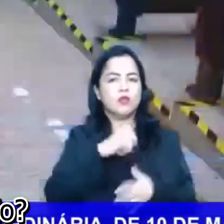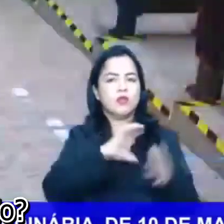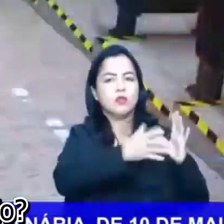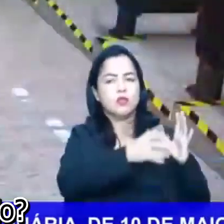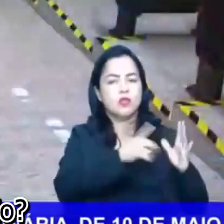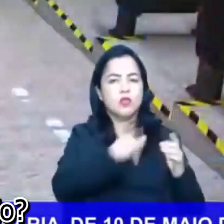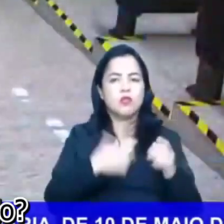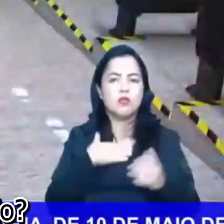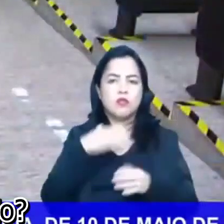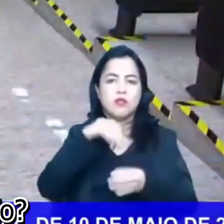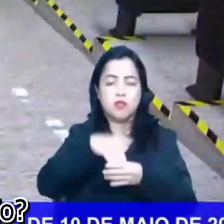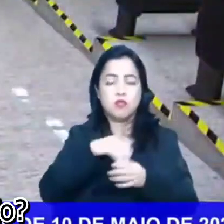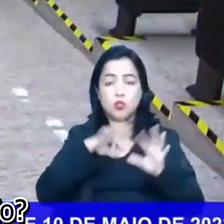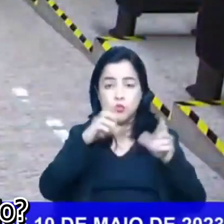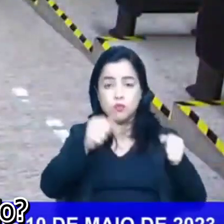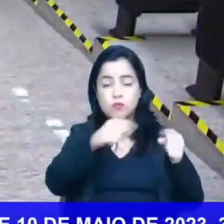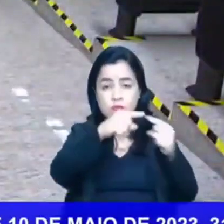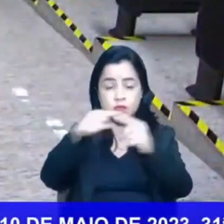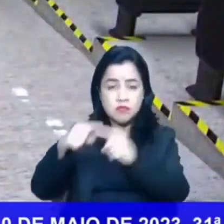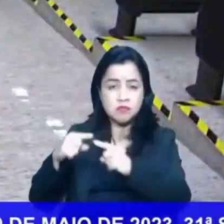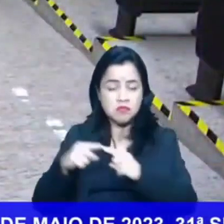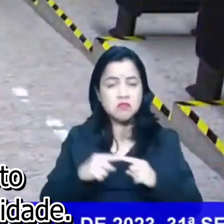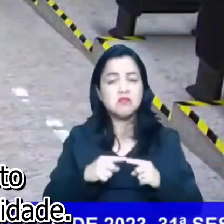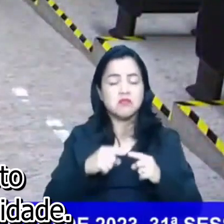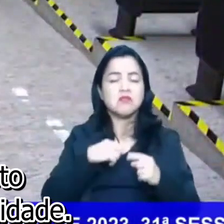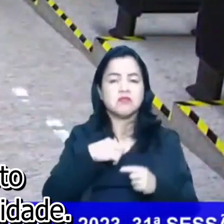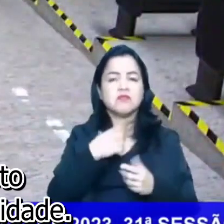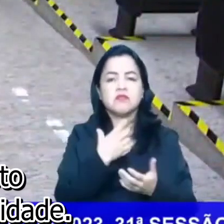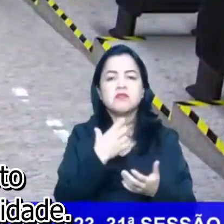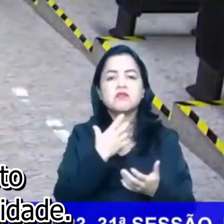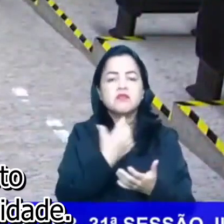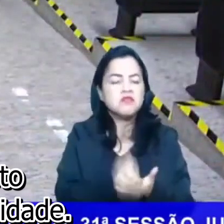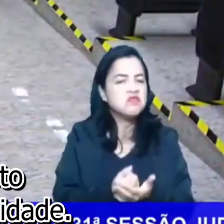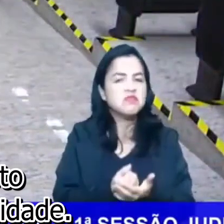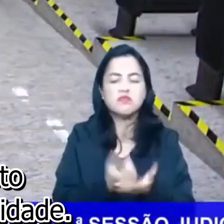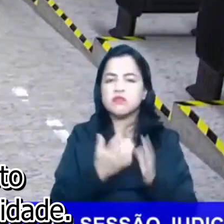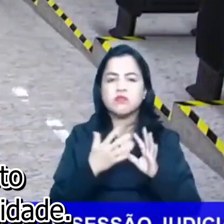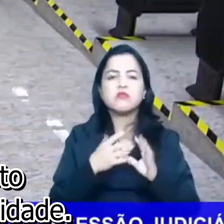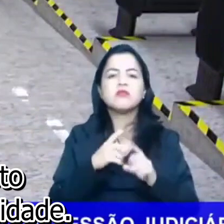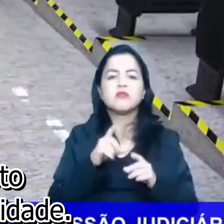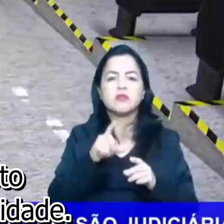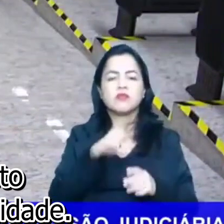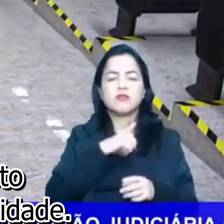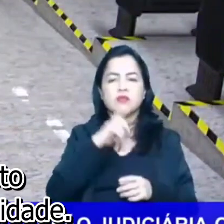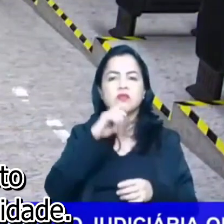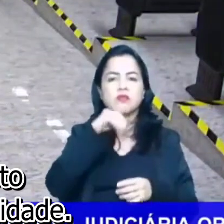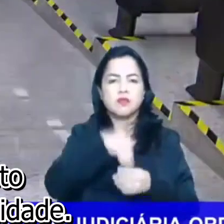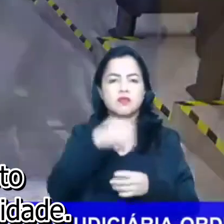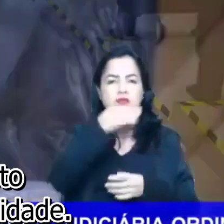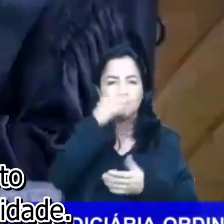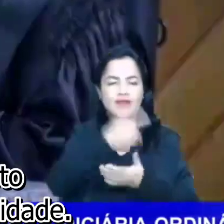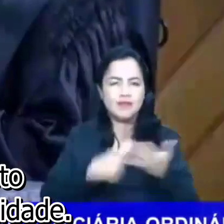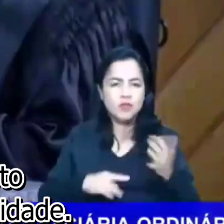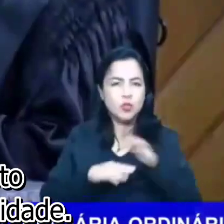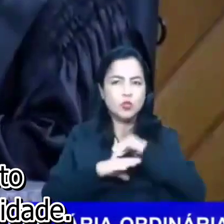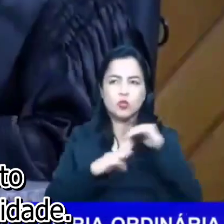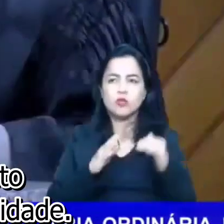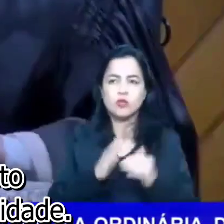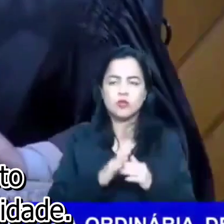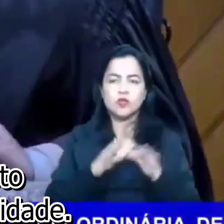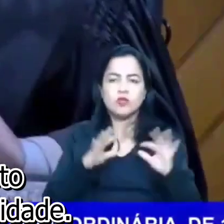Excelência. Ok, todos de acordo? Contas desaprovadas nos termos do voto proferido pelo ilustre relator, tudo